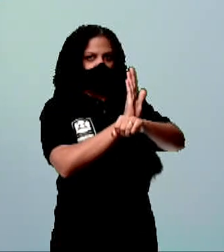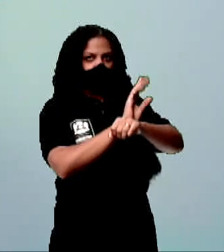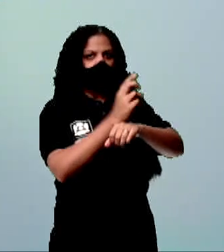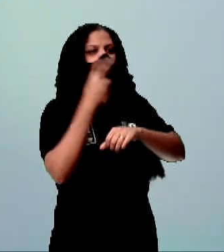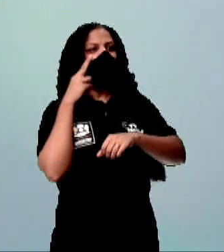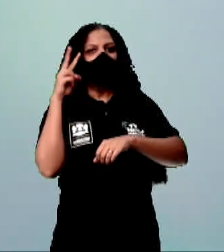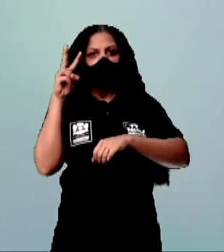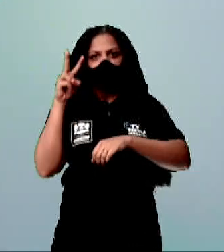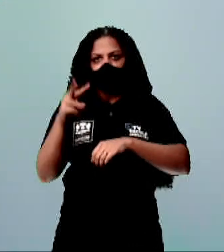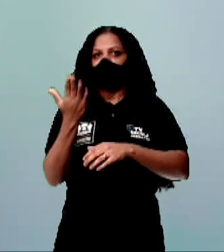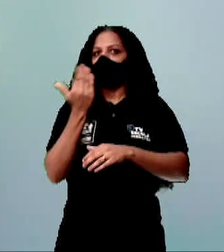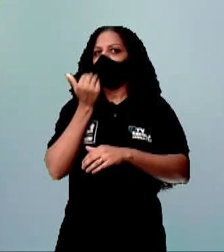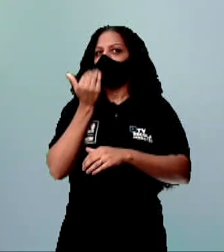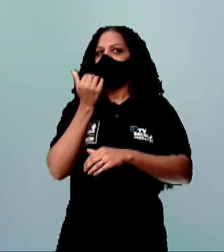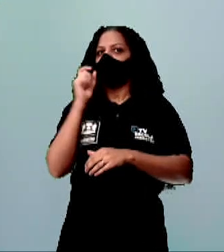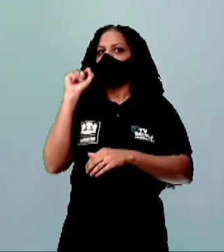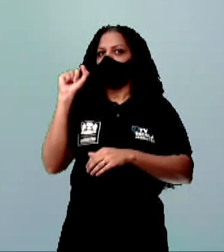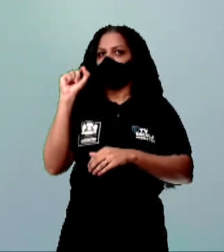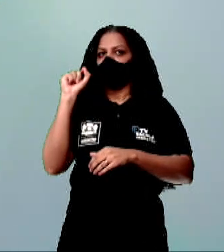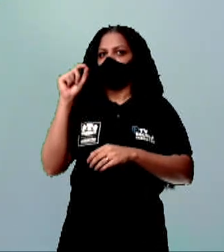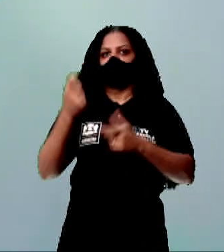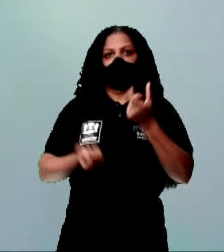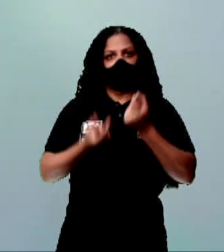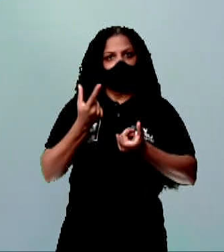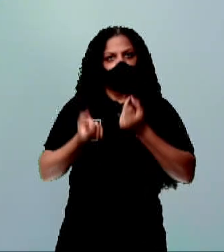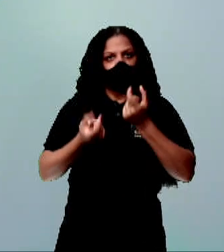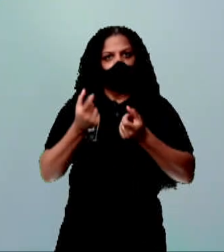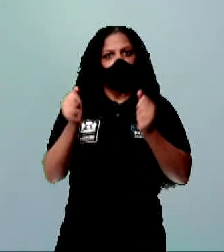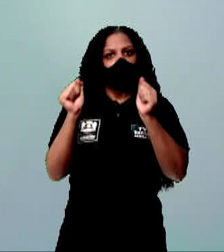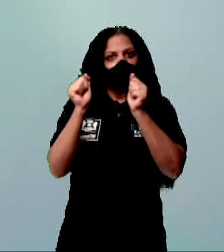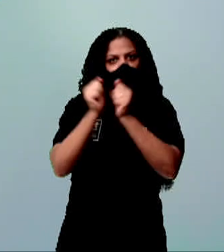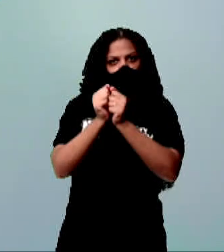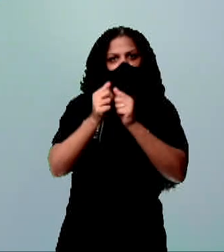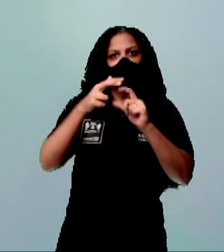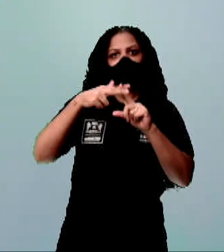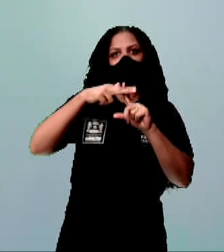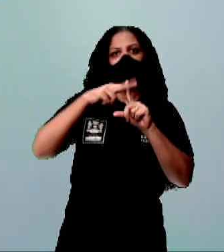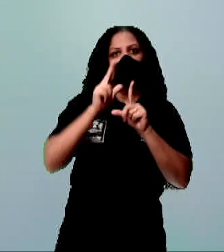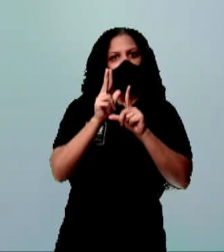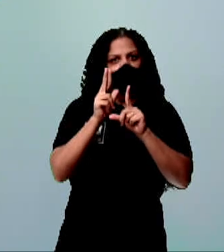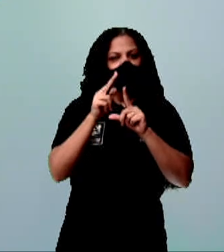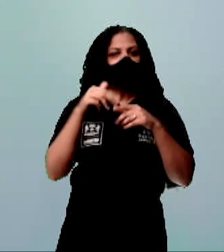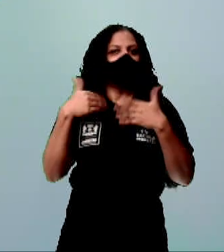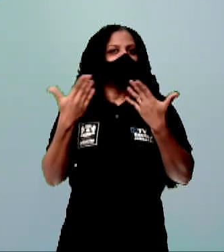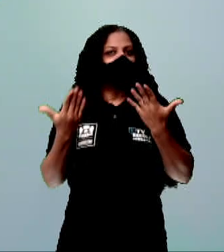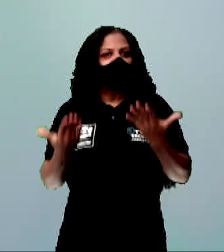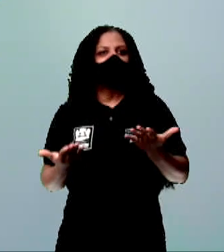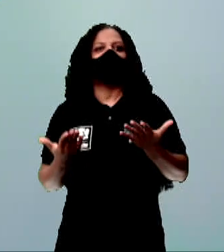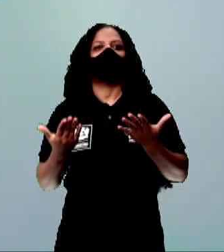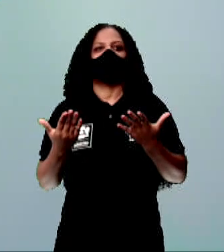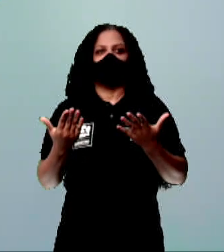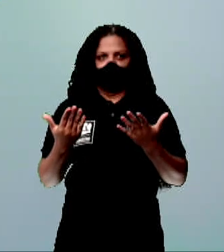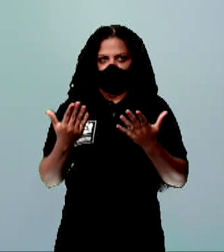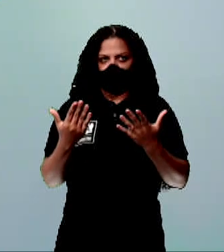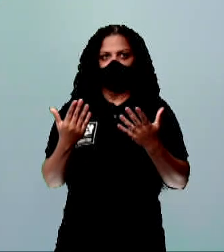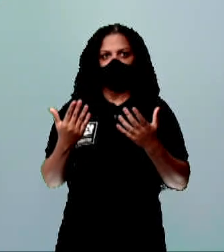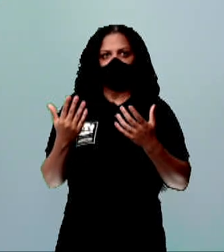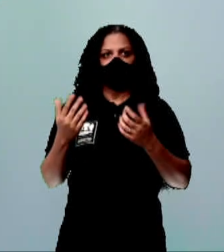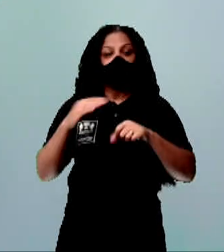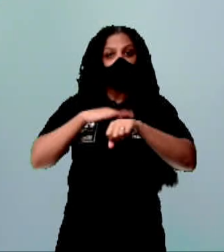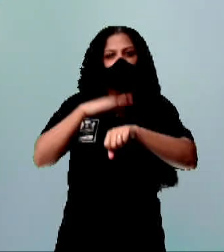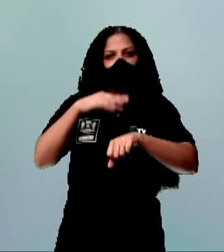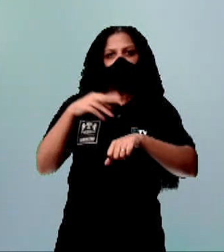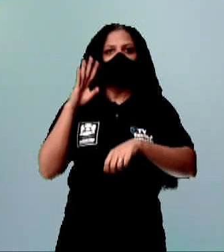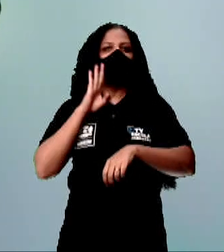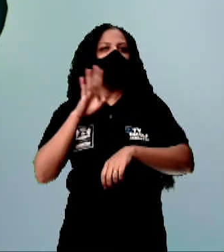E perceba que essa linguagem sem peruá, programa legal, eu quero ver pipoca pular, quer dizer,